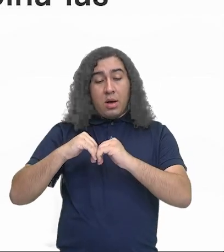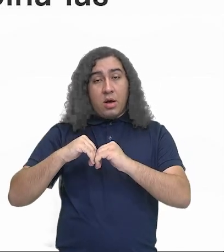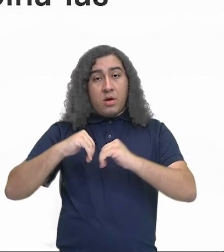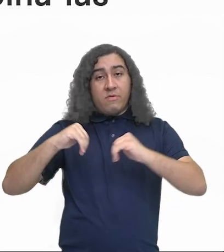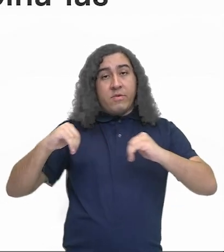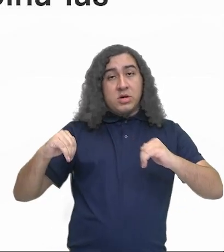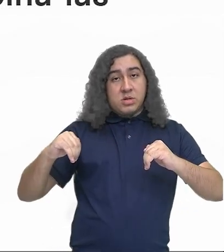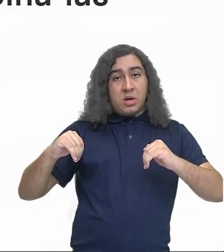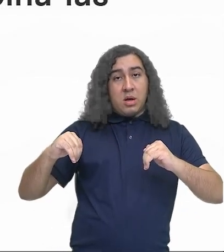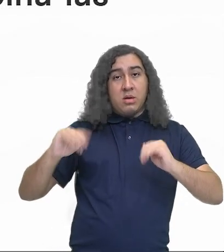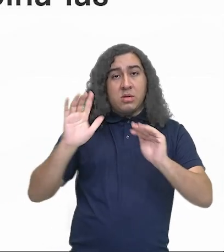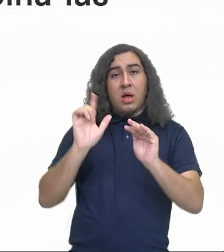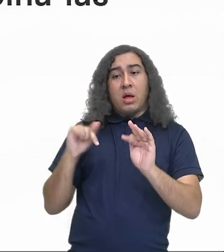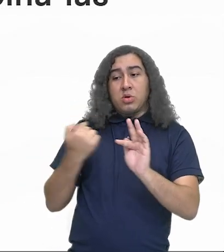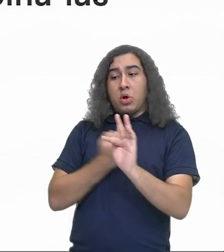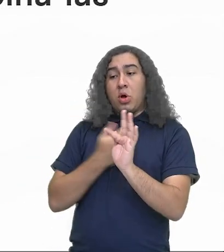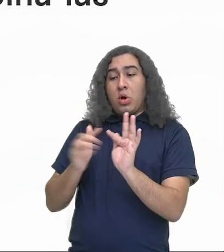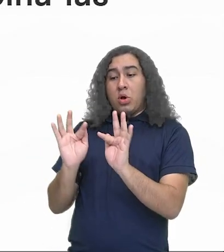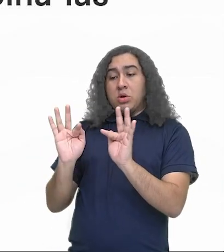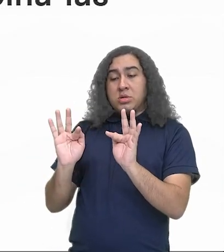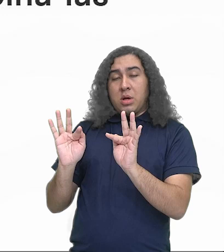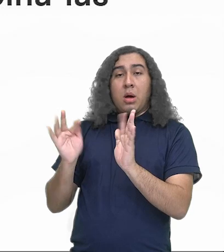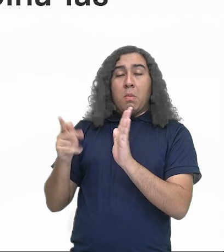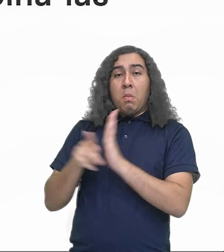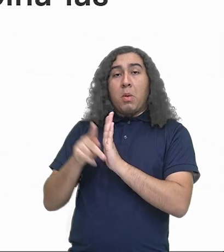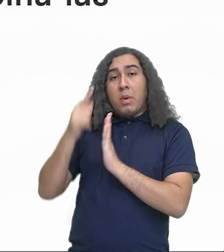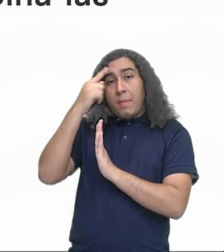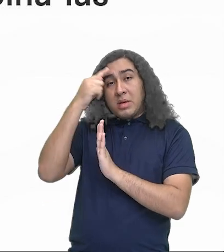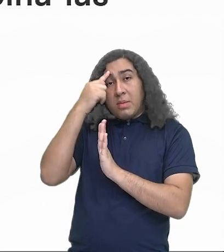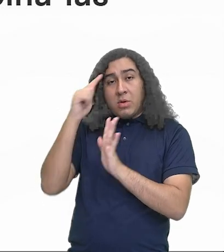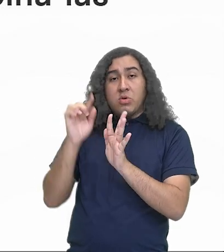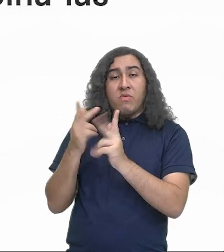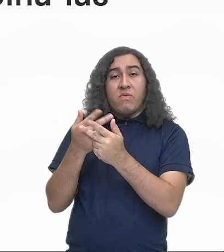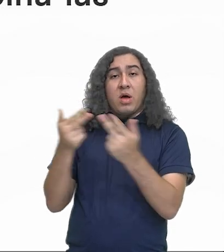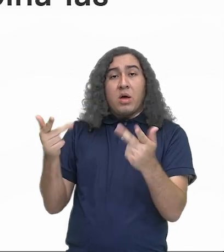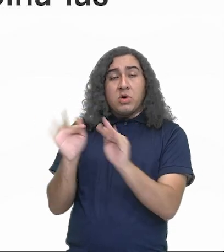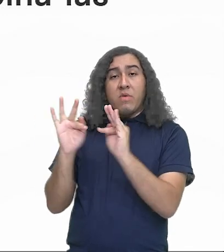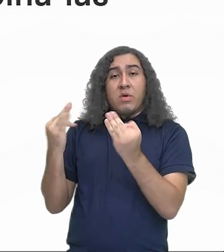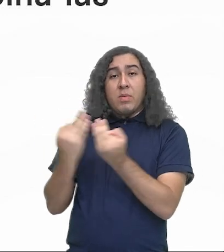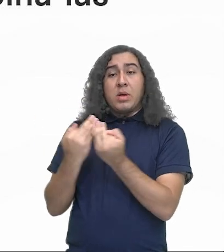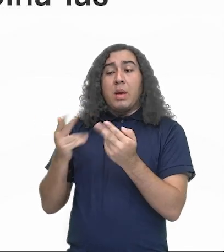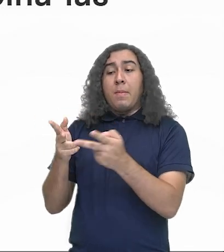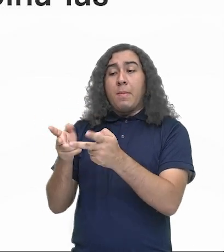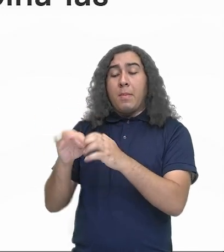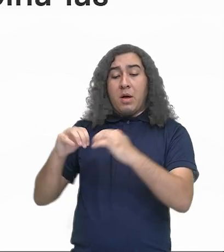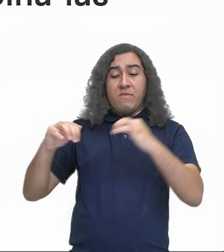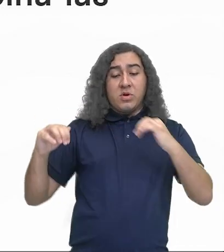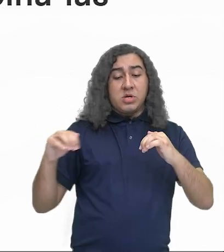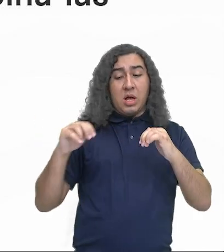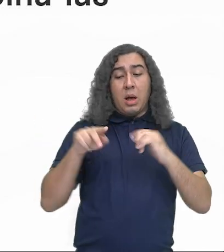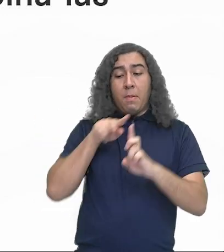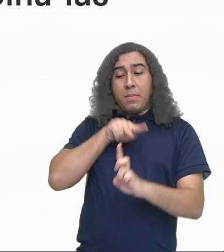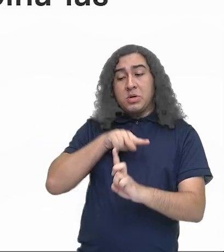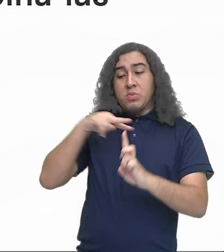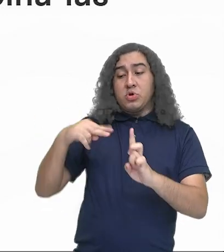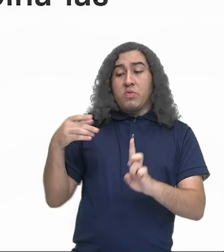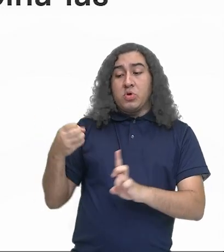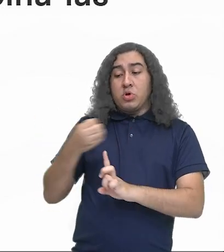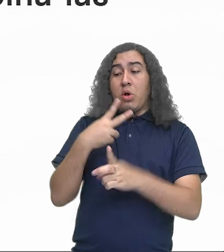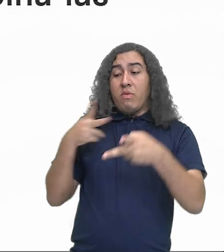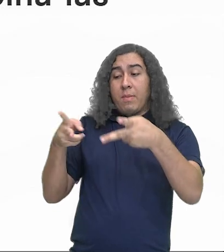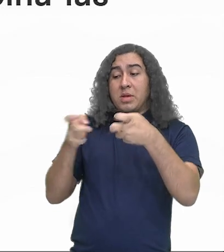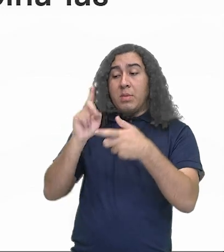rotinas familiares de nossa vida diária e olhá-las com olhos novos